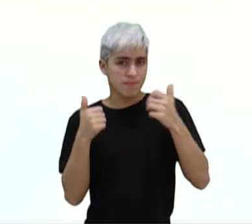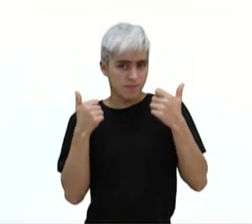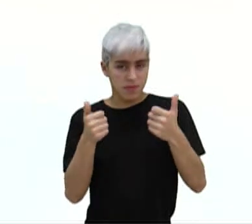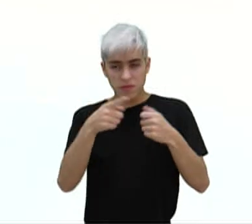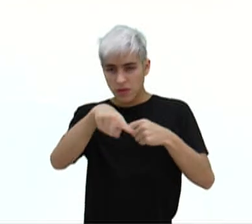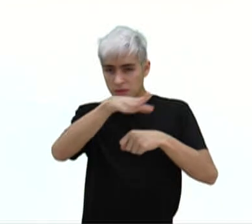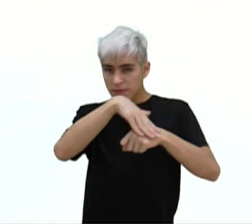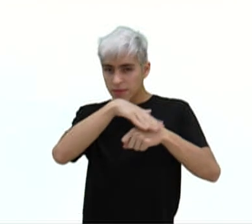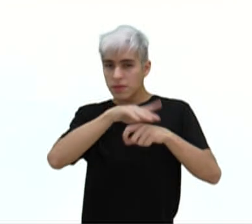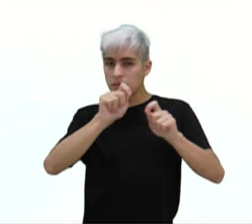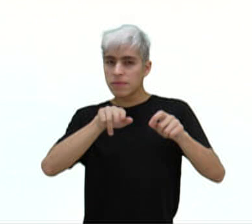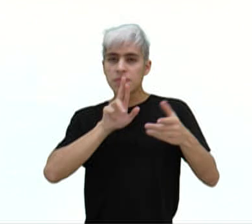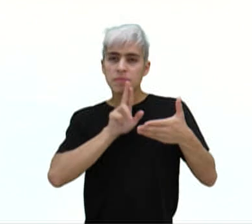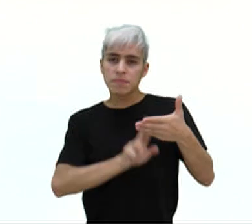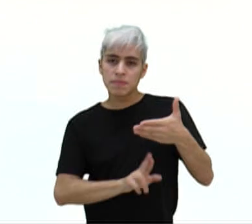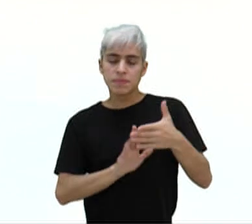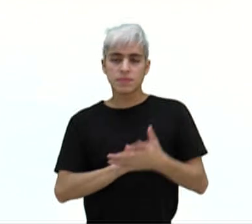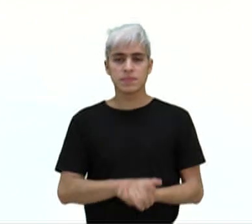aí para fazer isso.